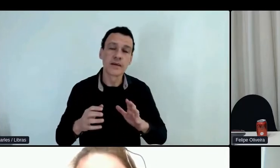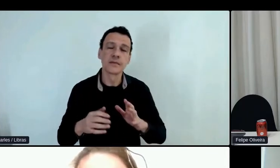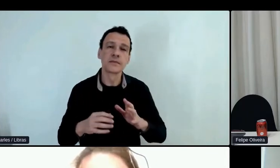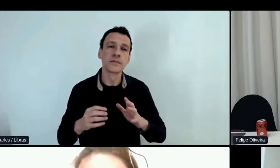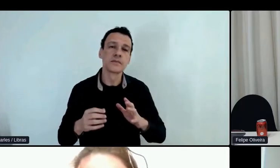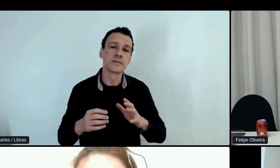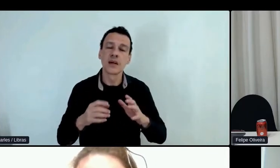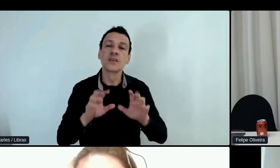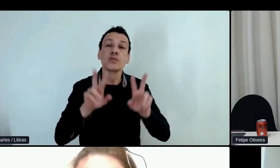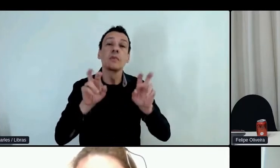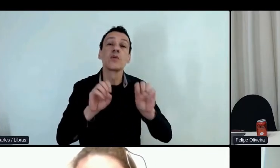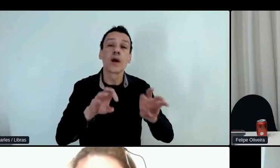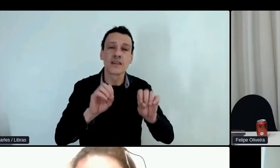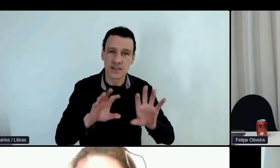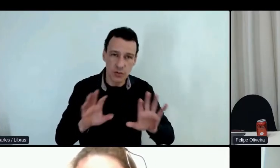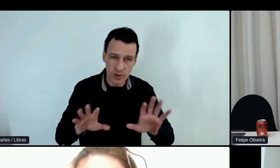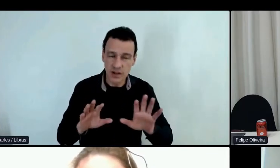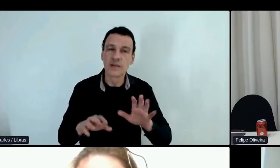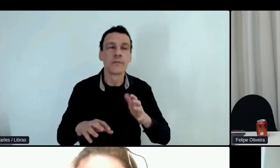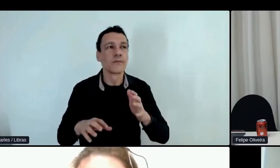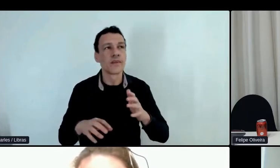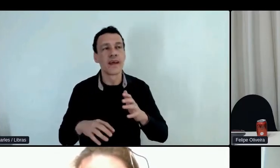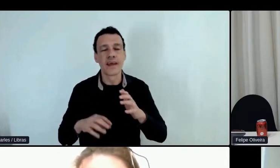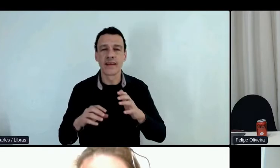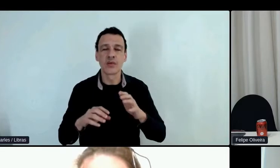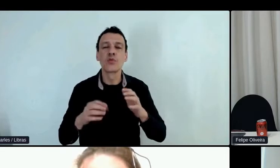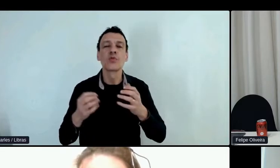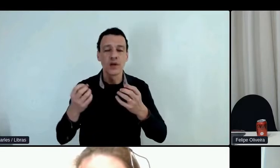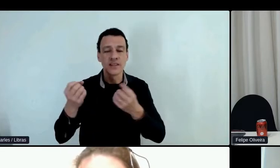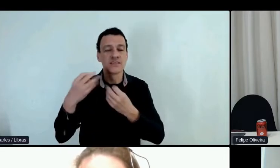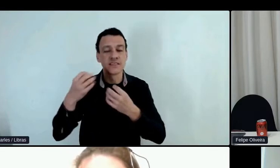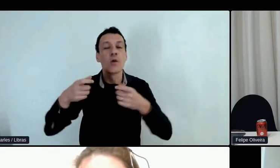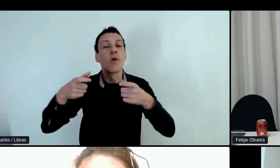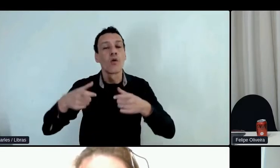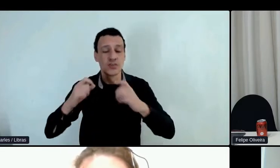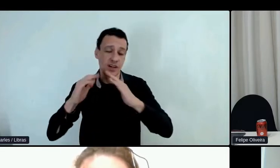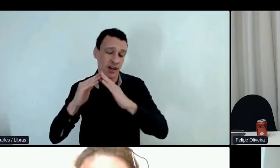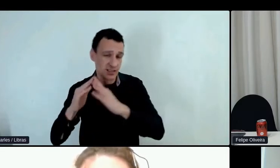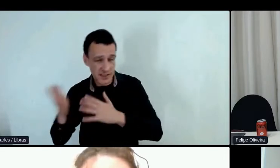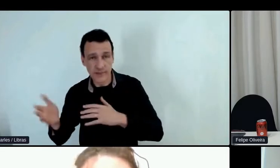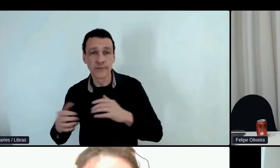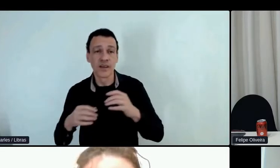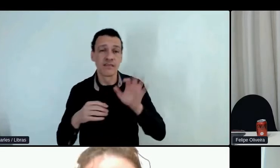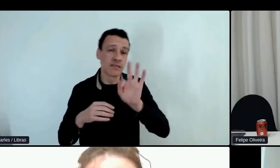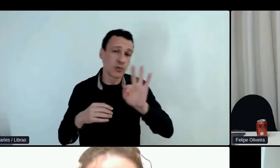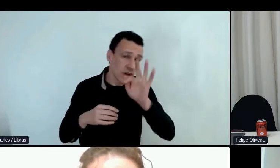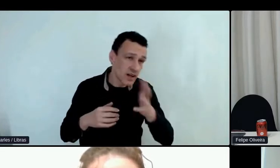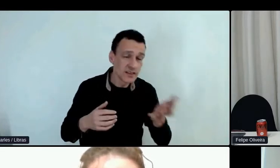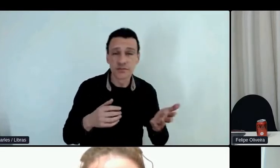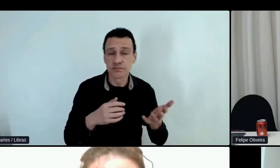assim, a gente falou, eu não sei, acho que foi ontem que a gente falou um pouquinho sobre... foi no painel de ontem que falaram sobre educação, né?